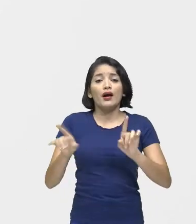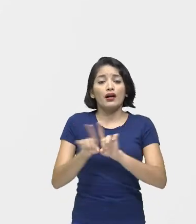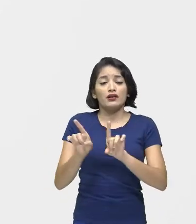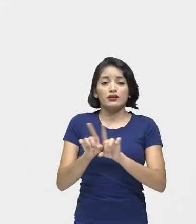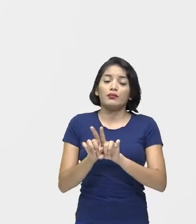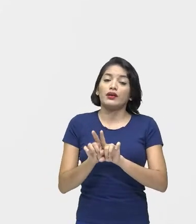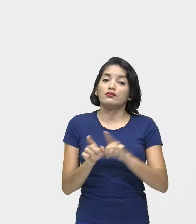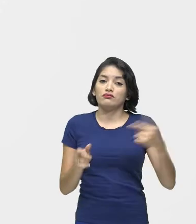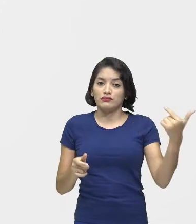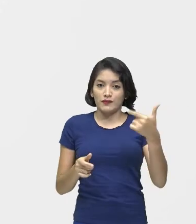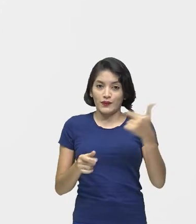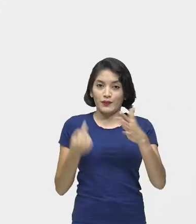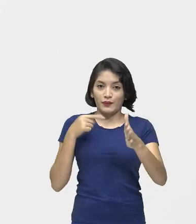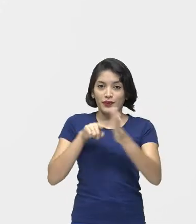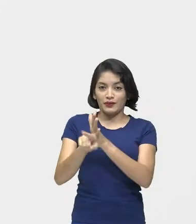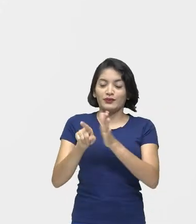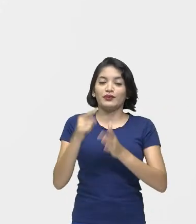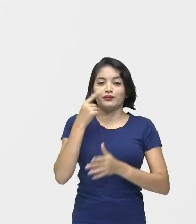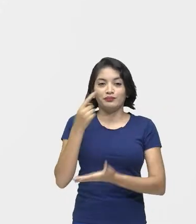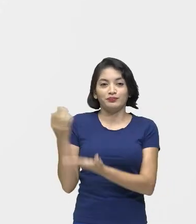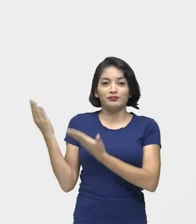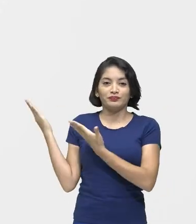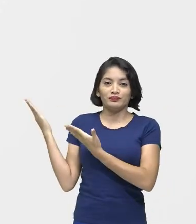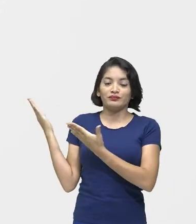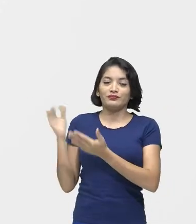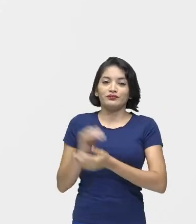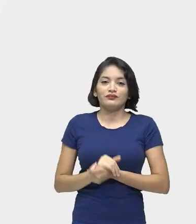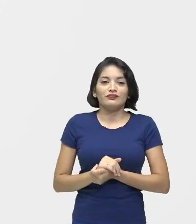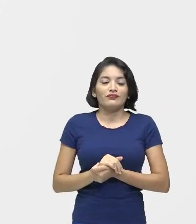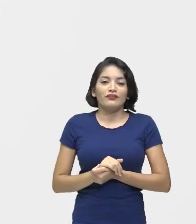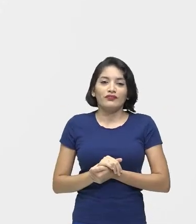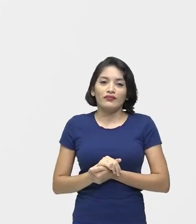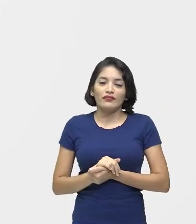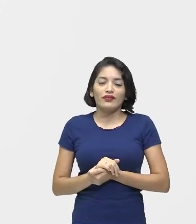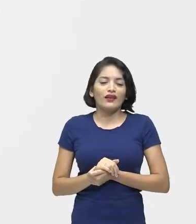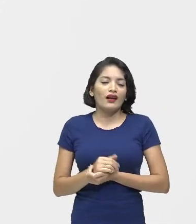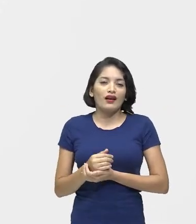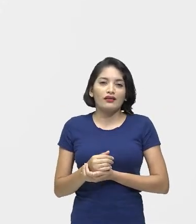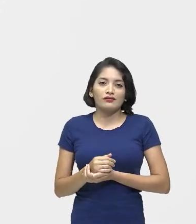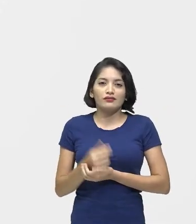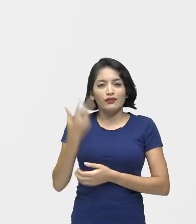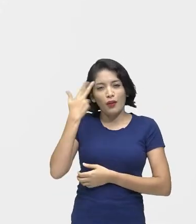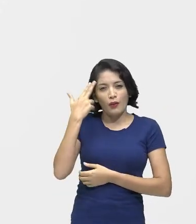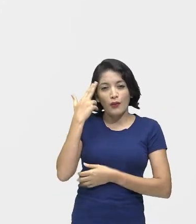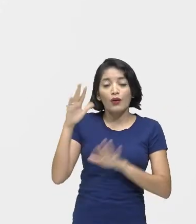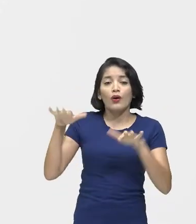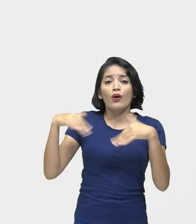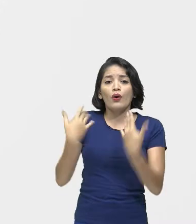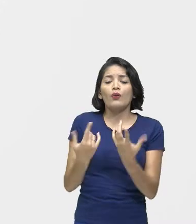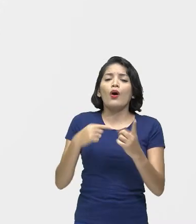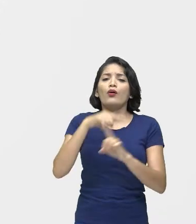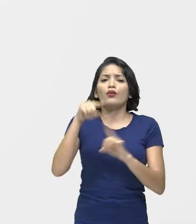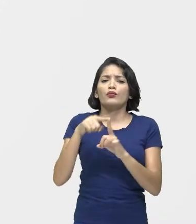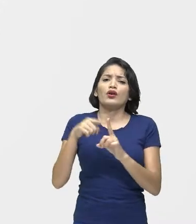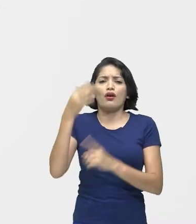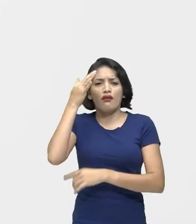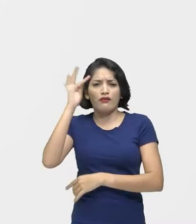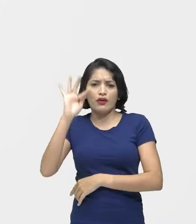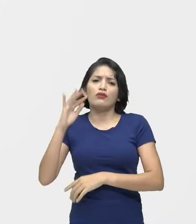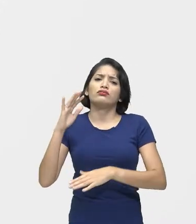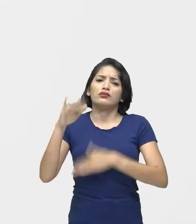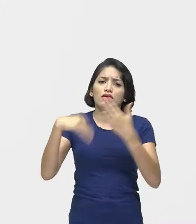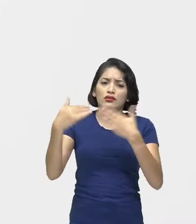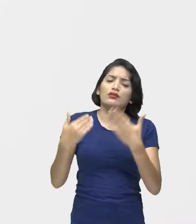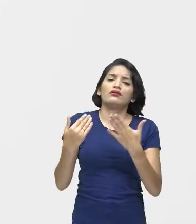uma segunda questão, certo? Temos aí, olha aí, essa é tranquila, né? 8º ano. Em qual ideal filosófico desenvolvido na